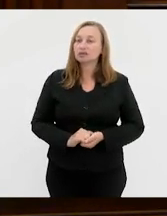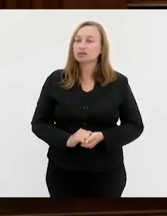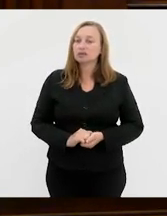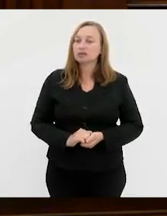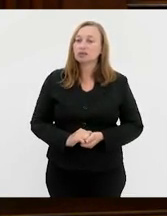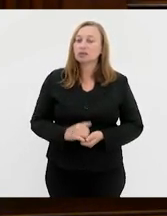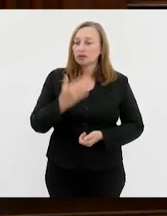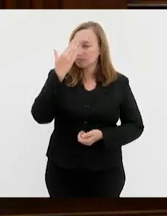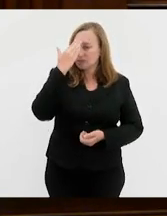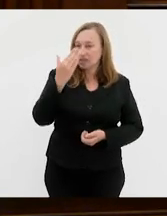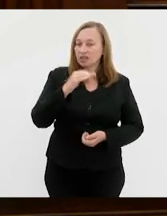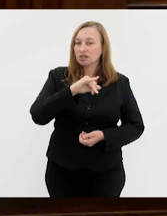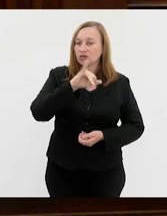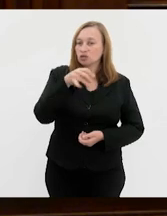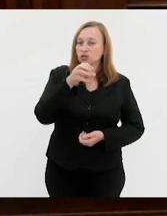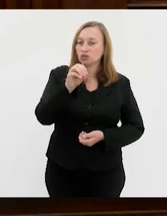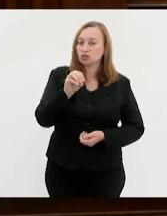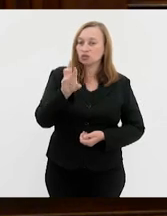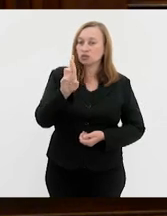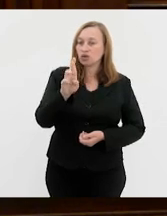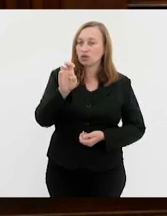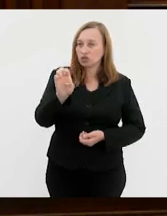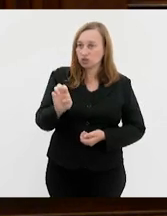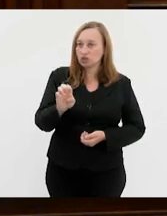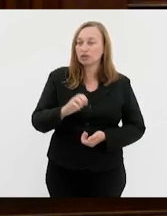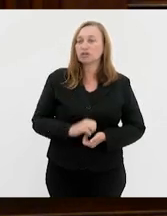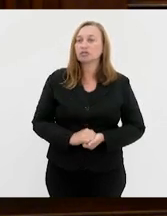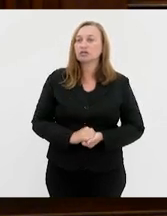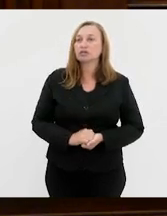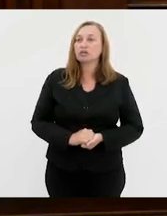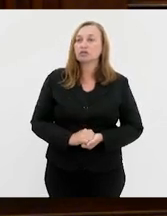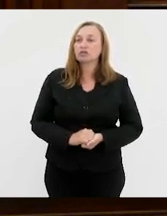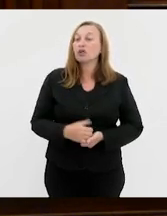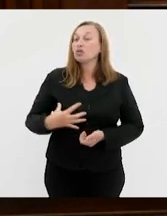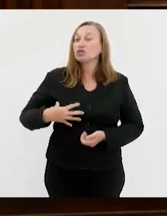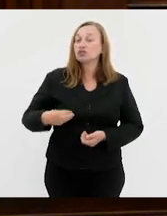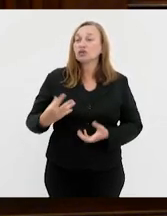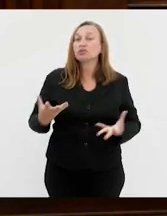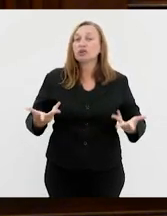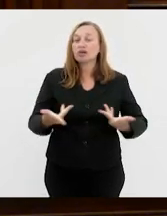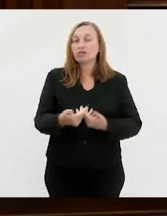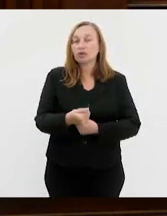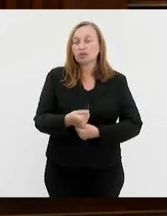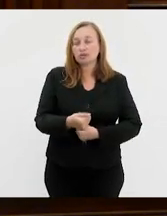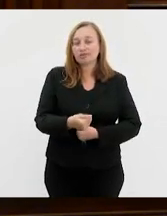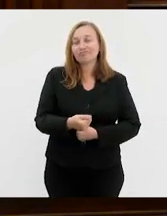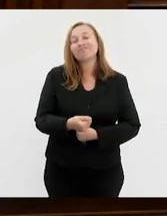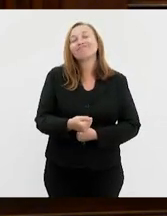obrigado ao Jorge, por serem esses filhos maravilhosos.